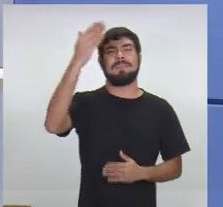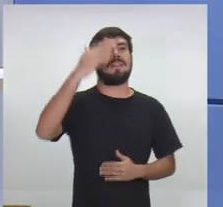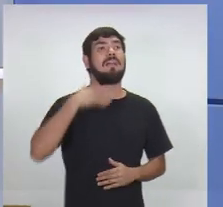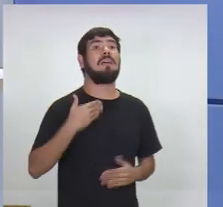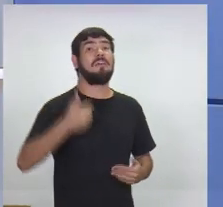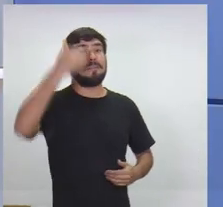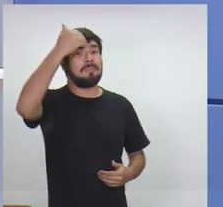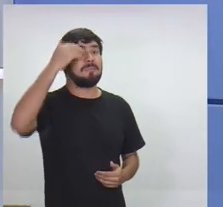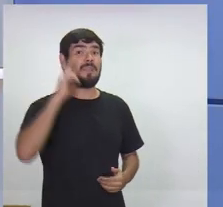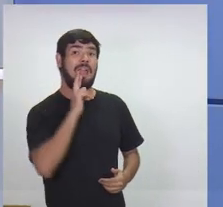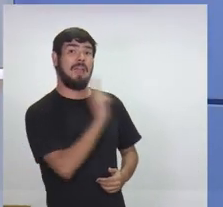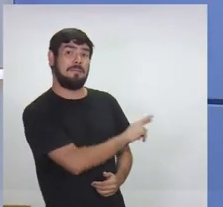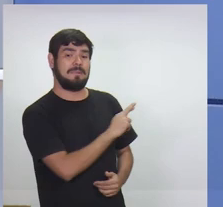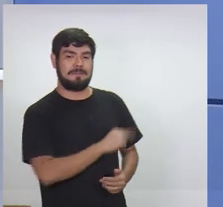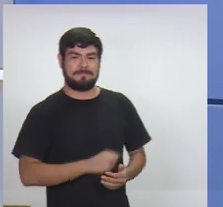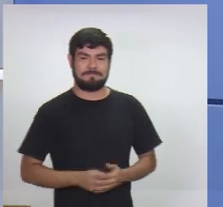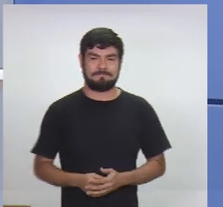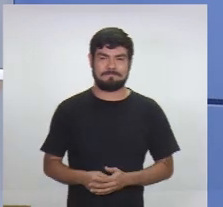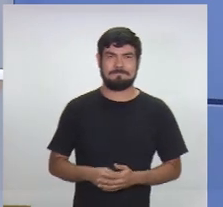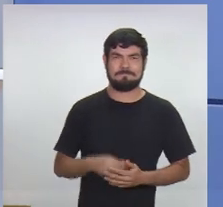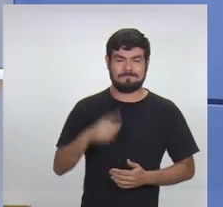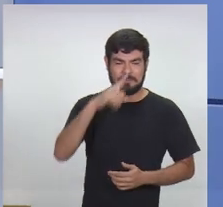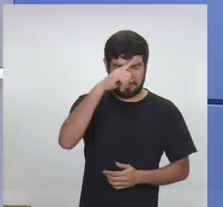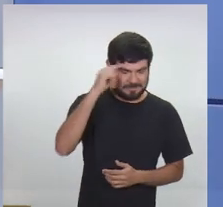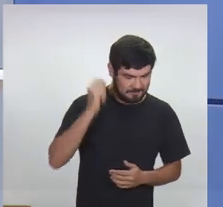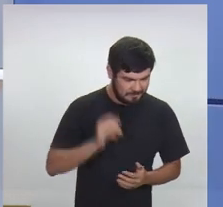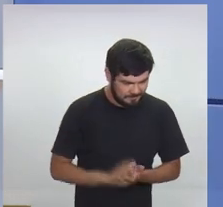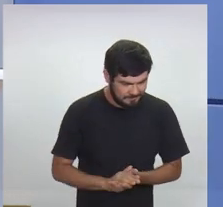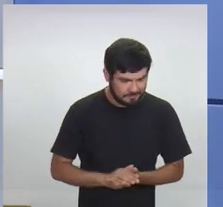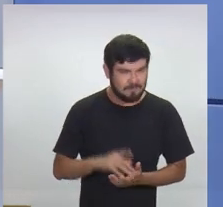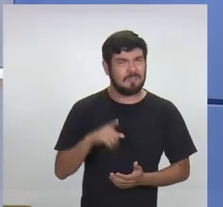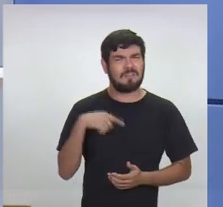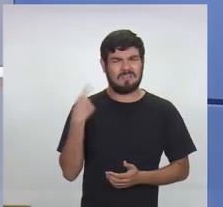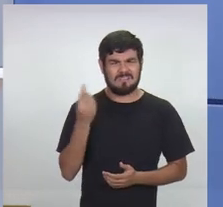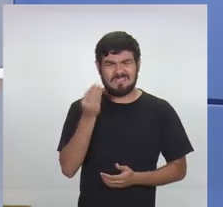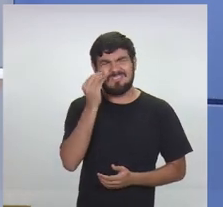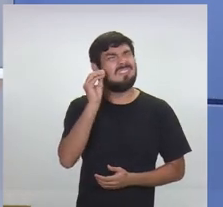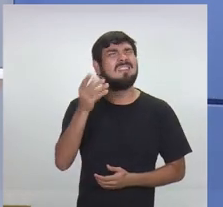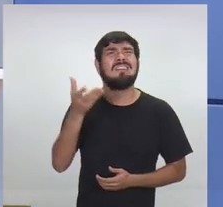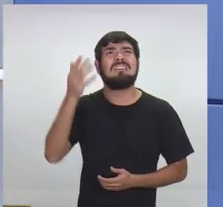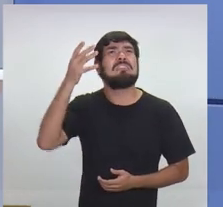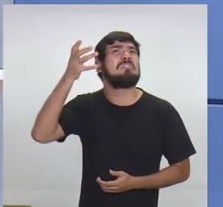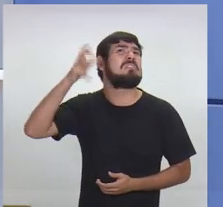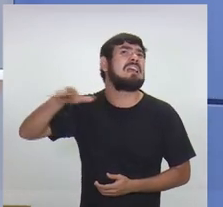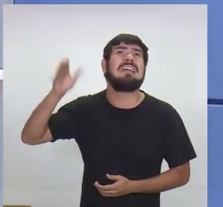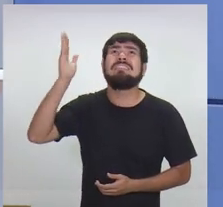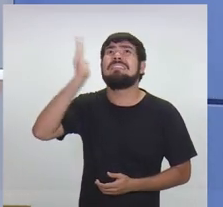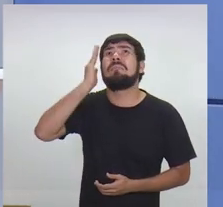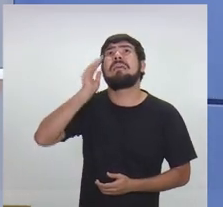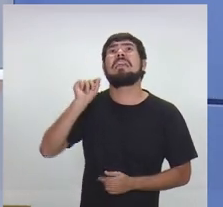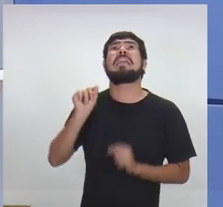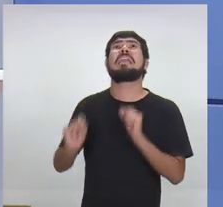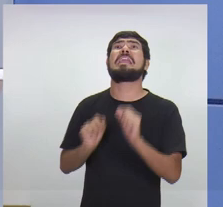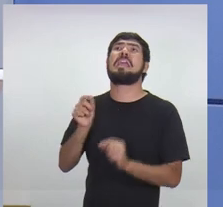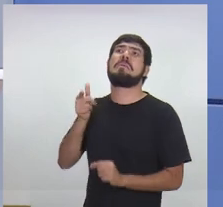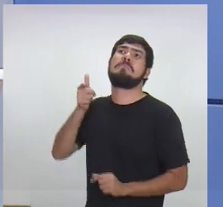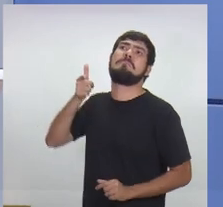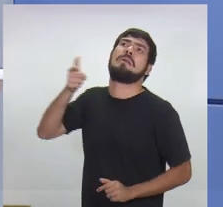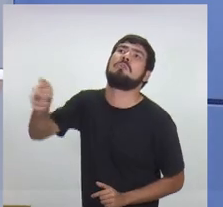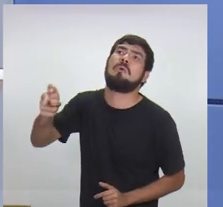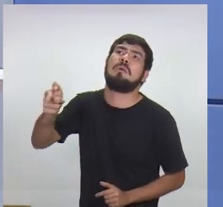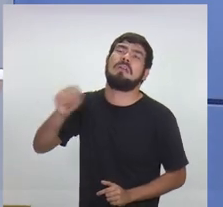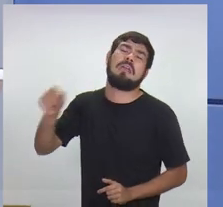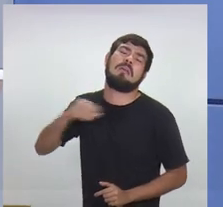minuto para réplica o candidato wilson nós temos colocado que eu não quero saber quem foi que matou ou quem foi que morreu